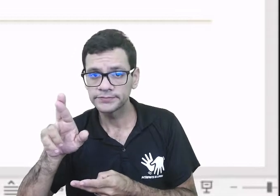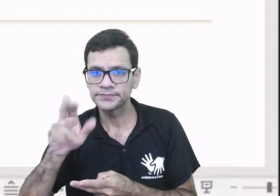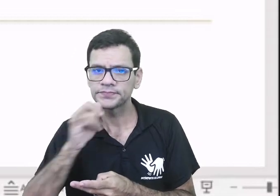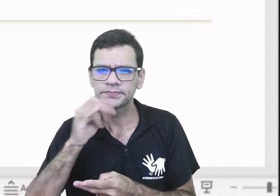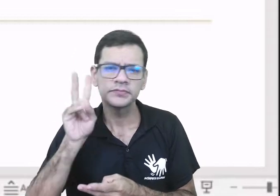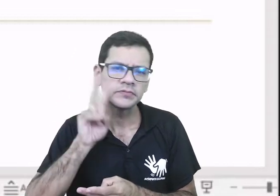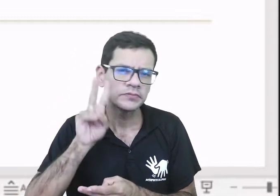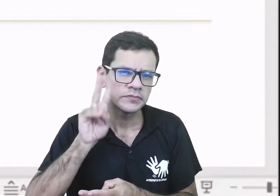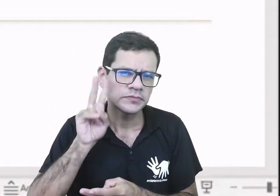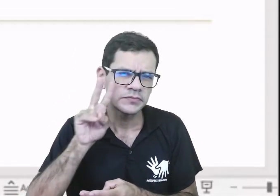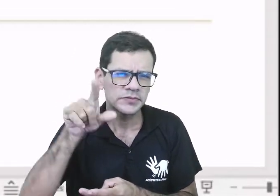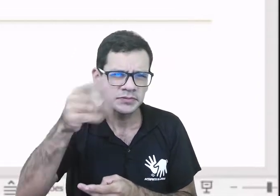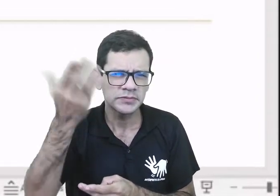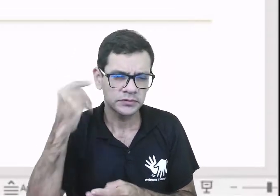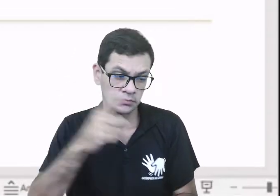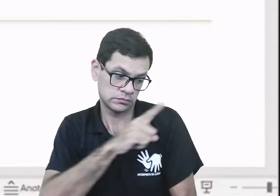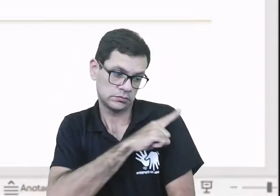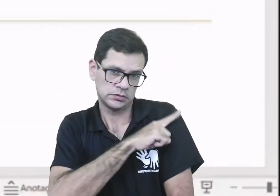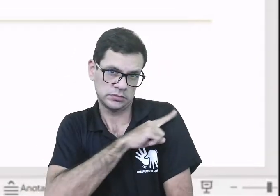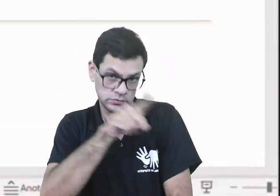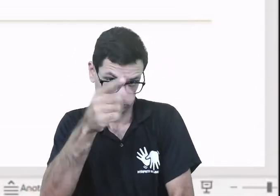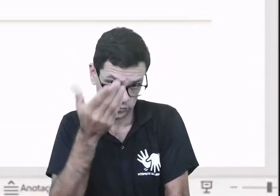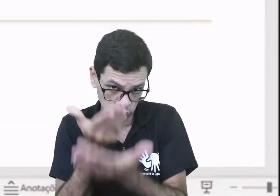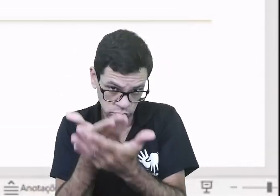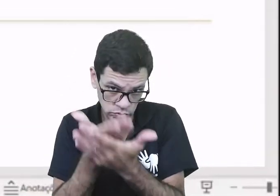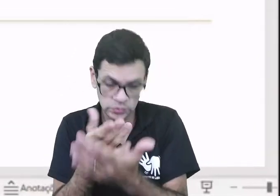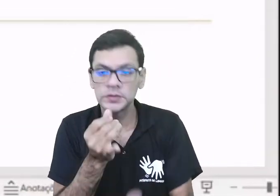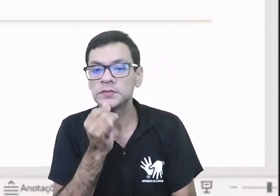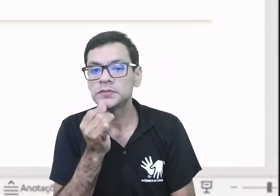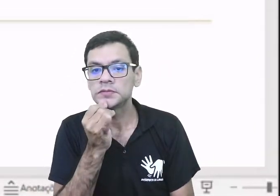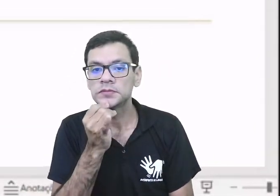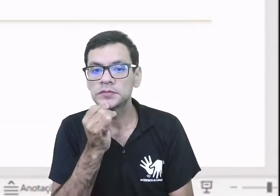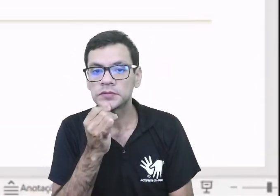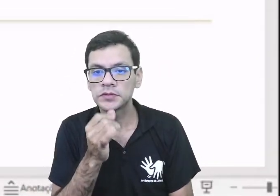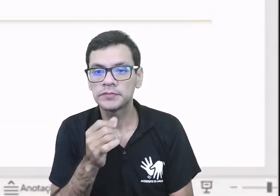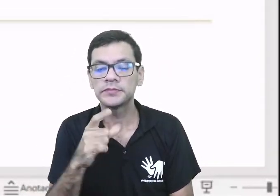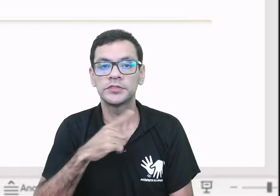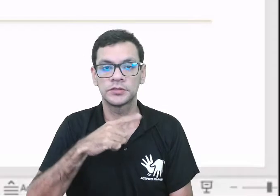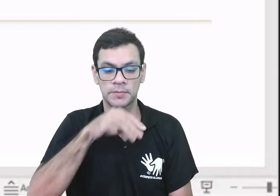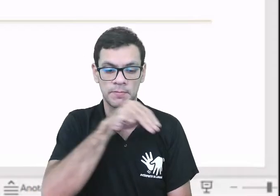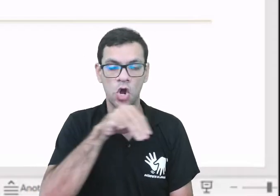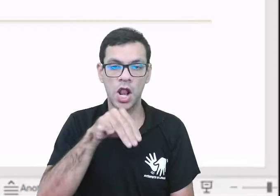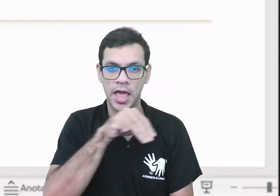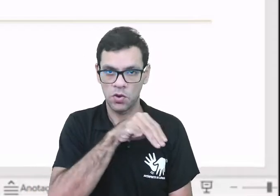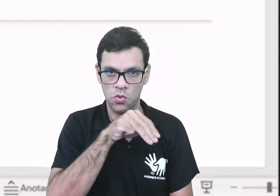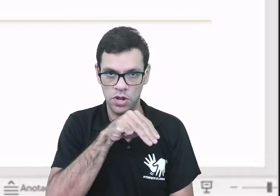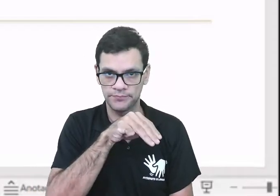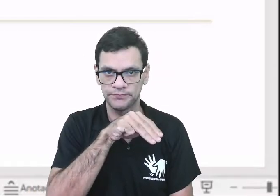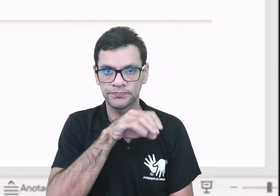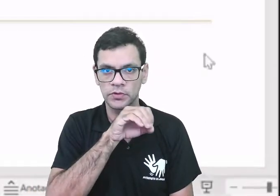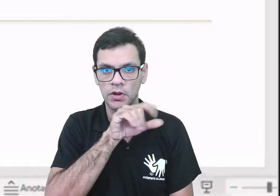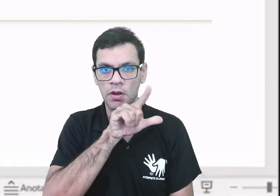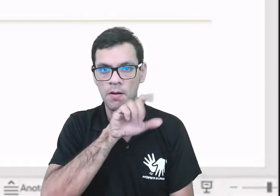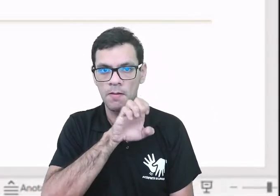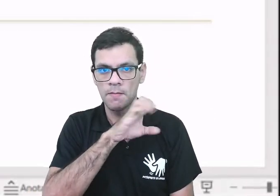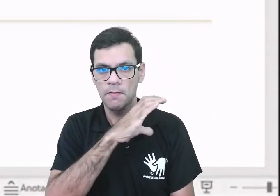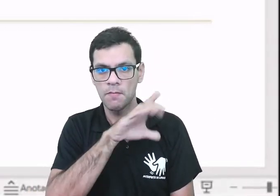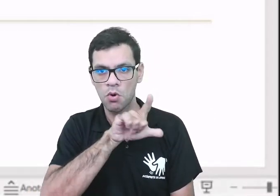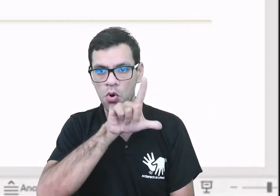primeiro ano? O que acontecia? Quando um composto era molecular, ele era formado somente por ligações